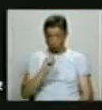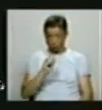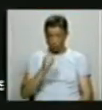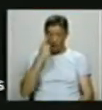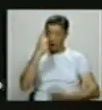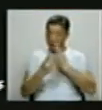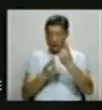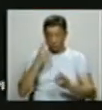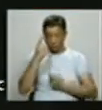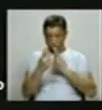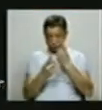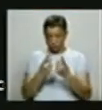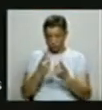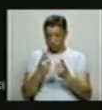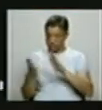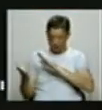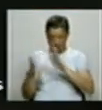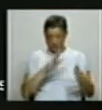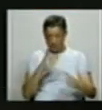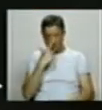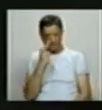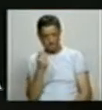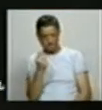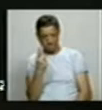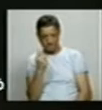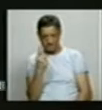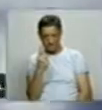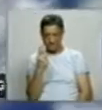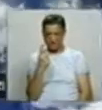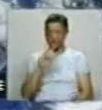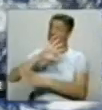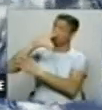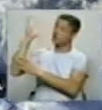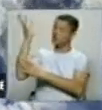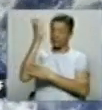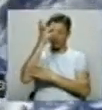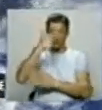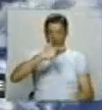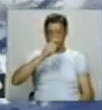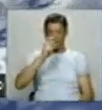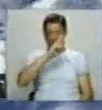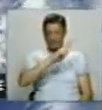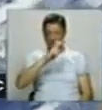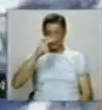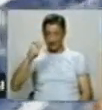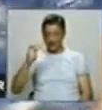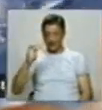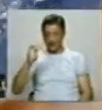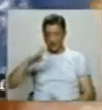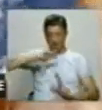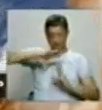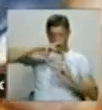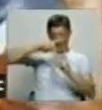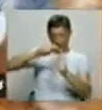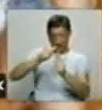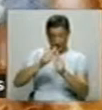fenómenos mais ou menos parecidos que nós também temos na própria atmosfera da Terra. Portanto, quem diria que estudar a atmosfera no planeta ao lado pode